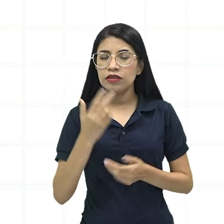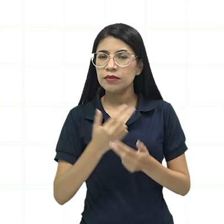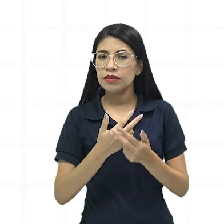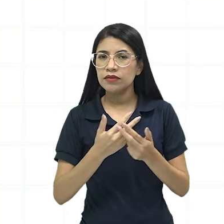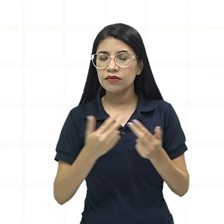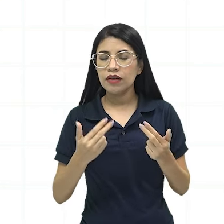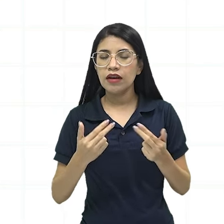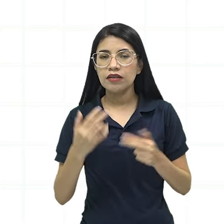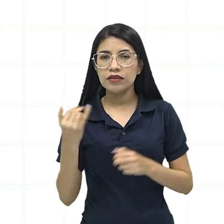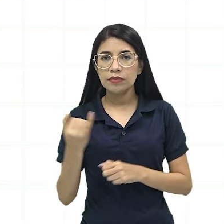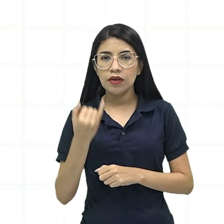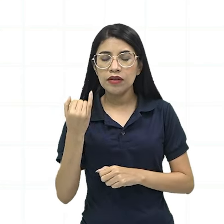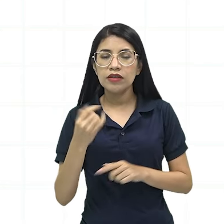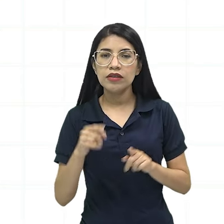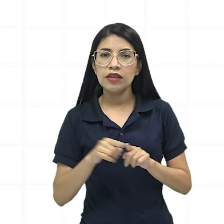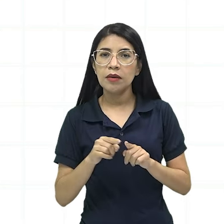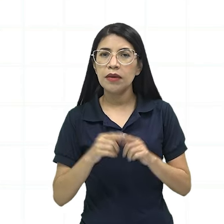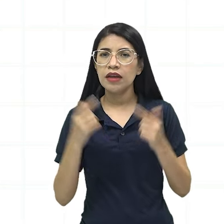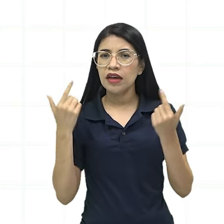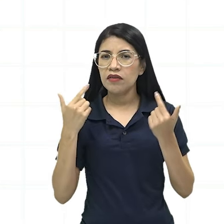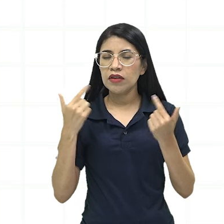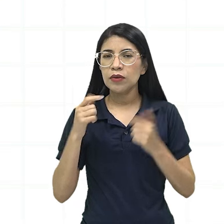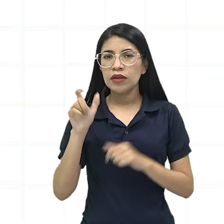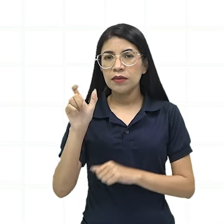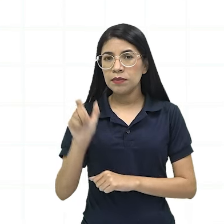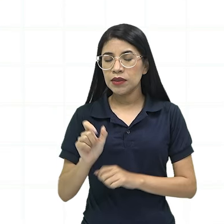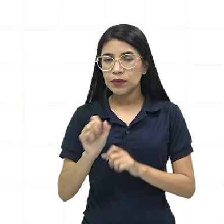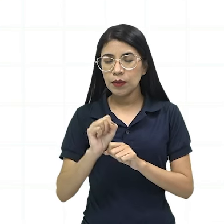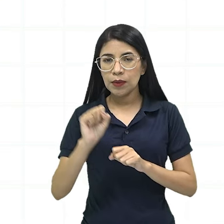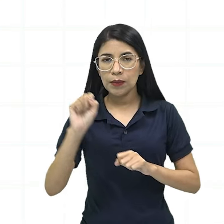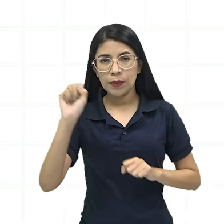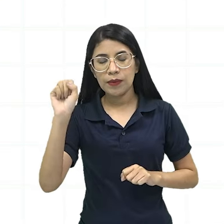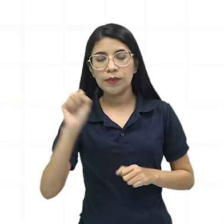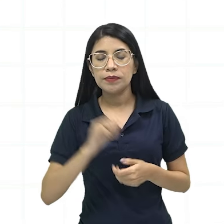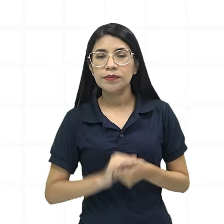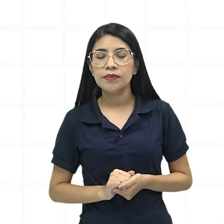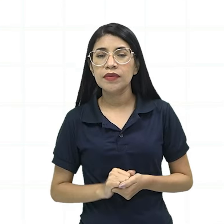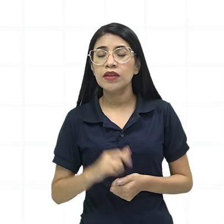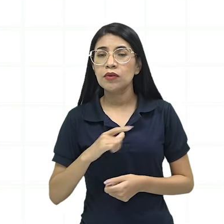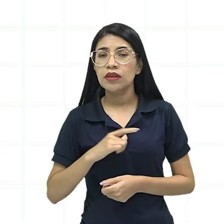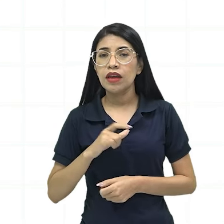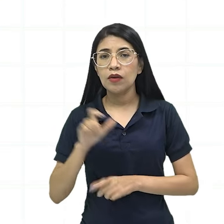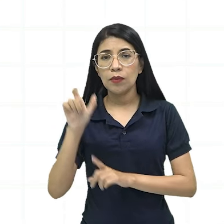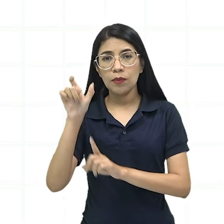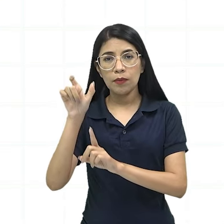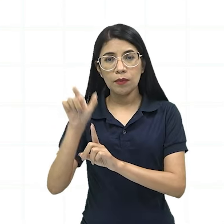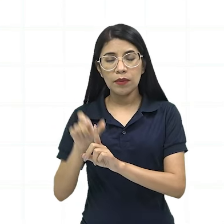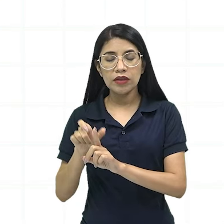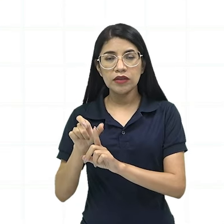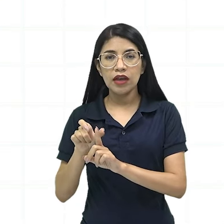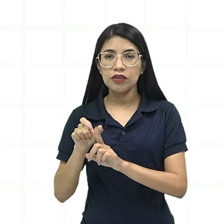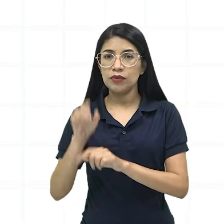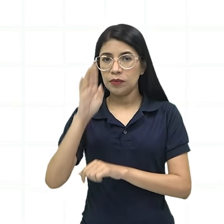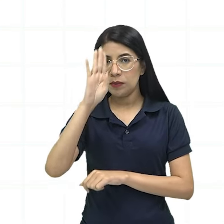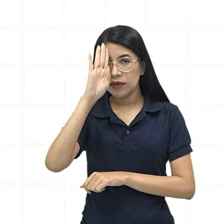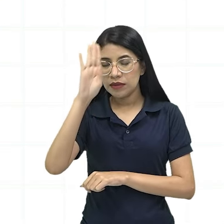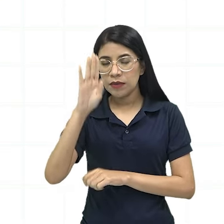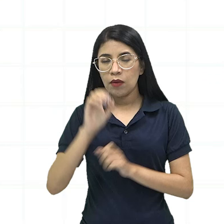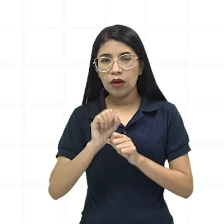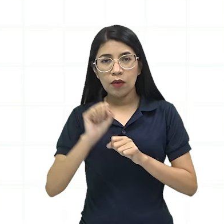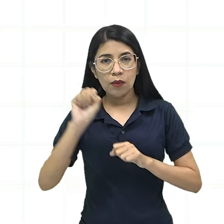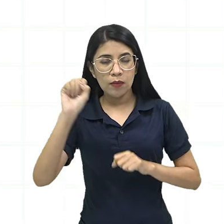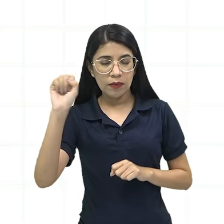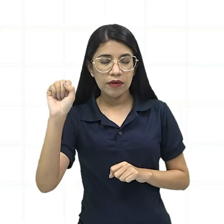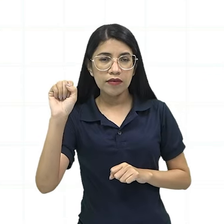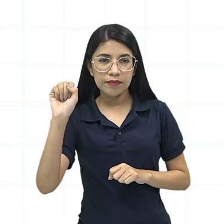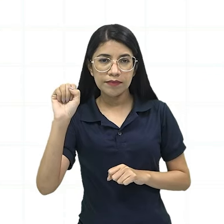as aventuras de um herói, né? Nós temos o herói, a figura central aí é